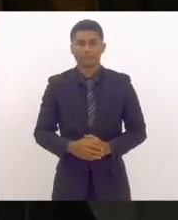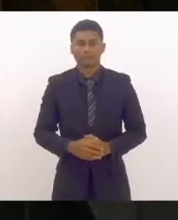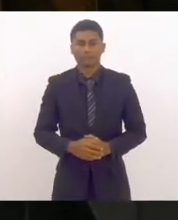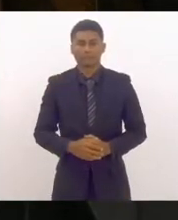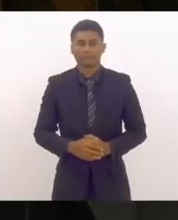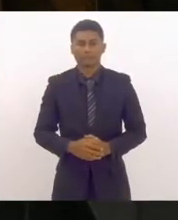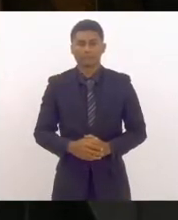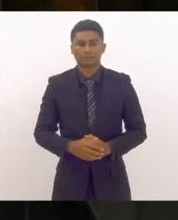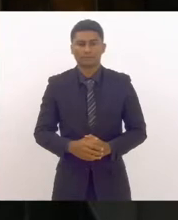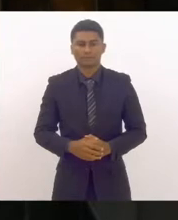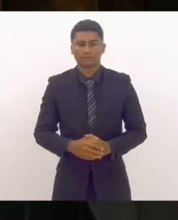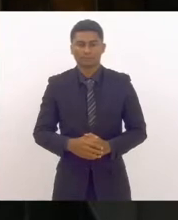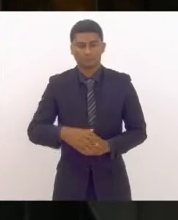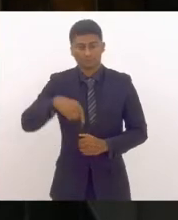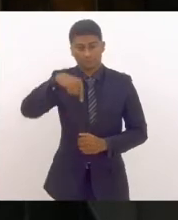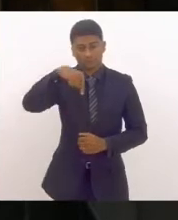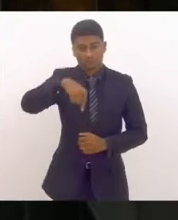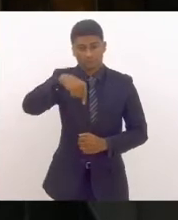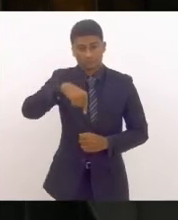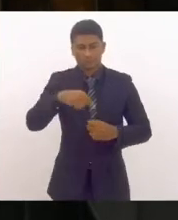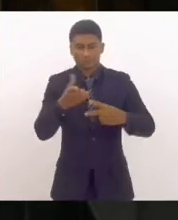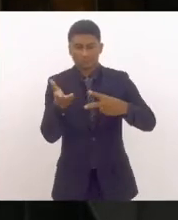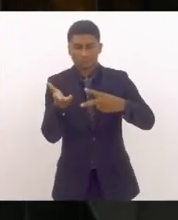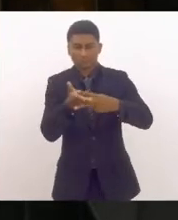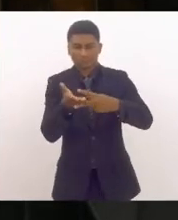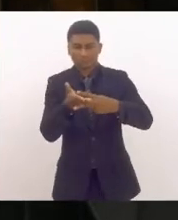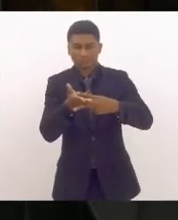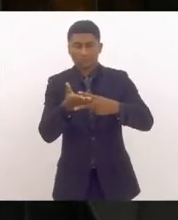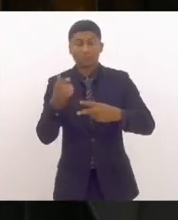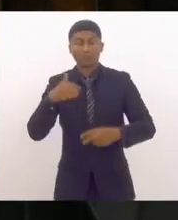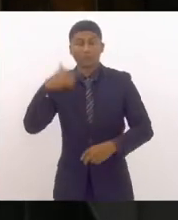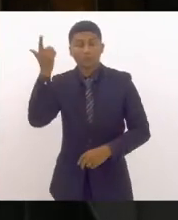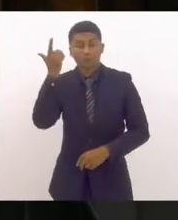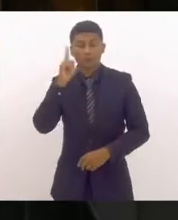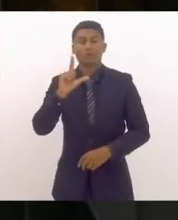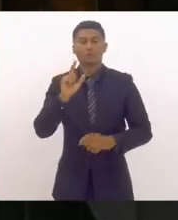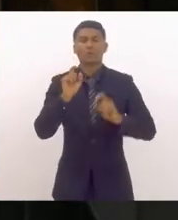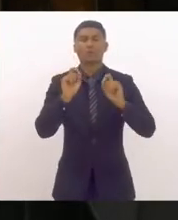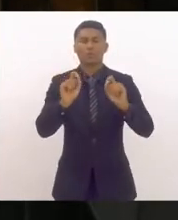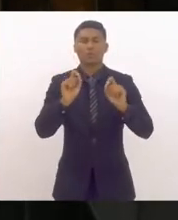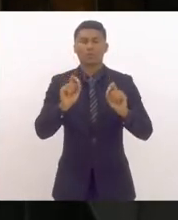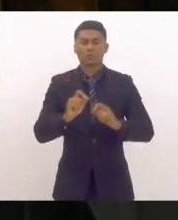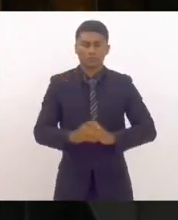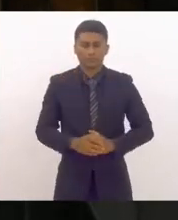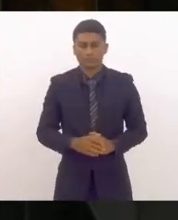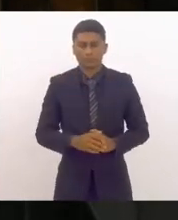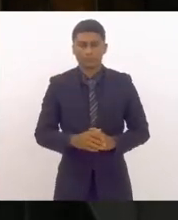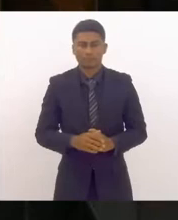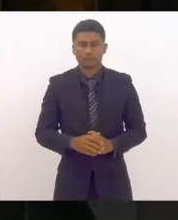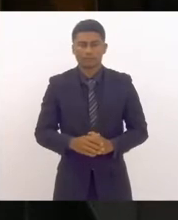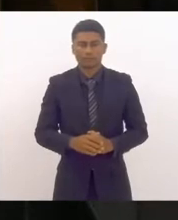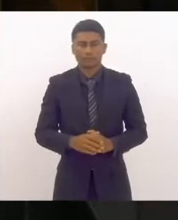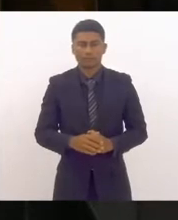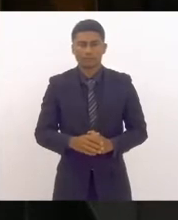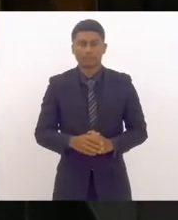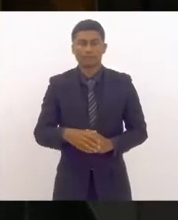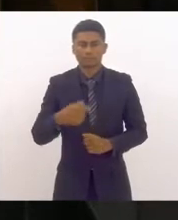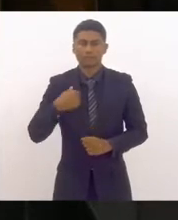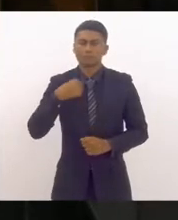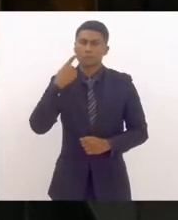conseguir no intervalo aqui do Parlamento ver trechos da